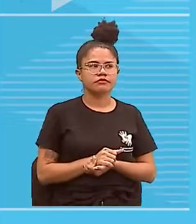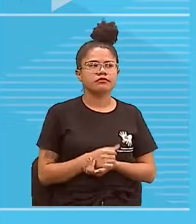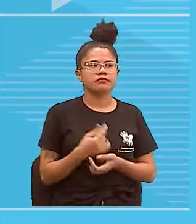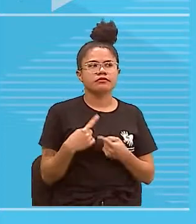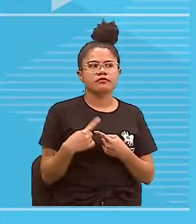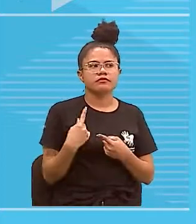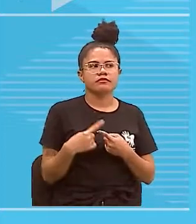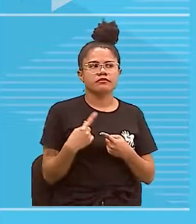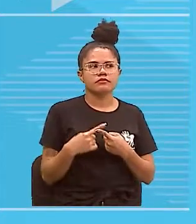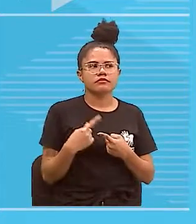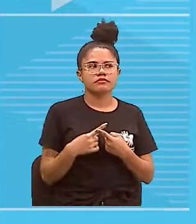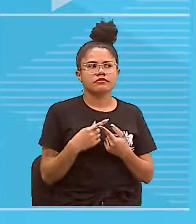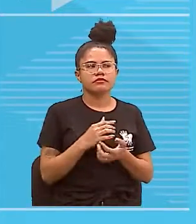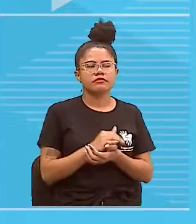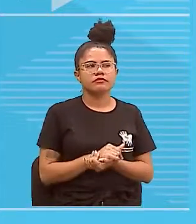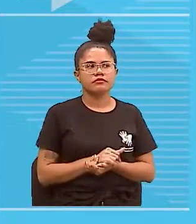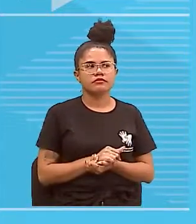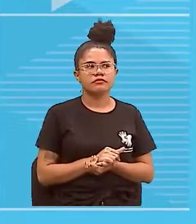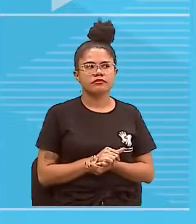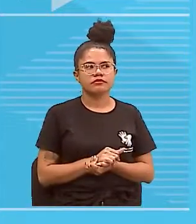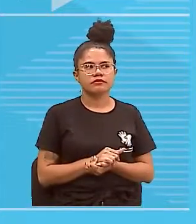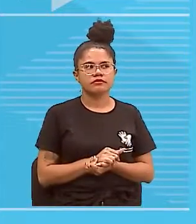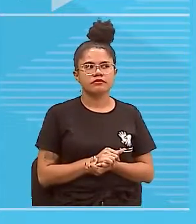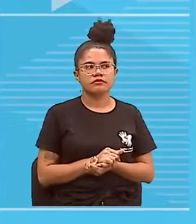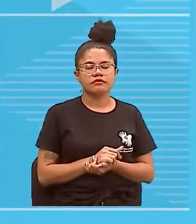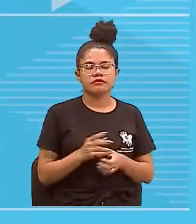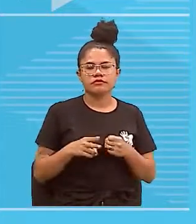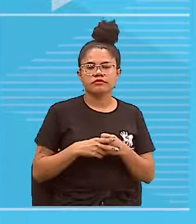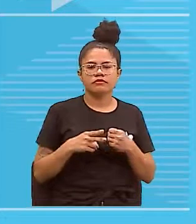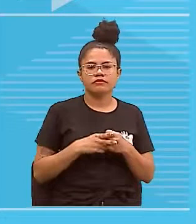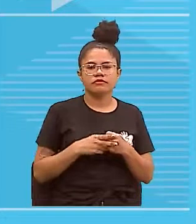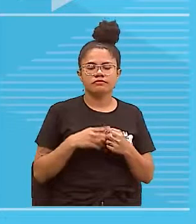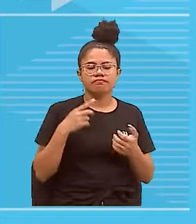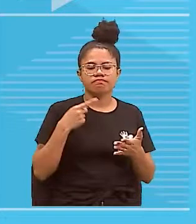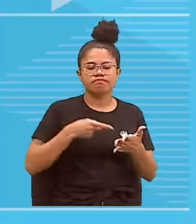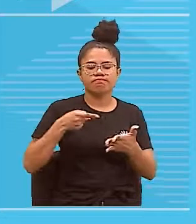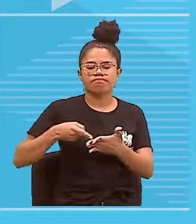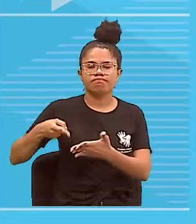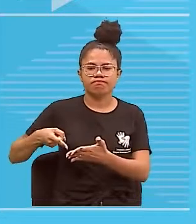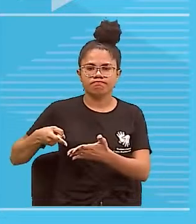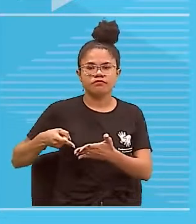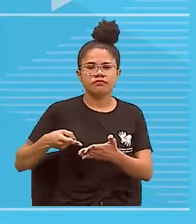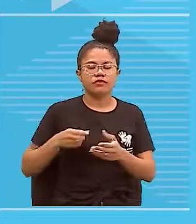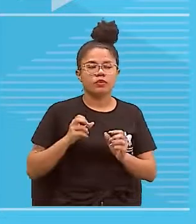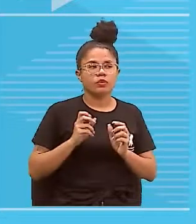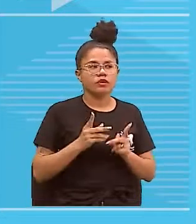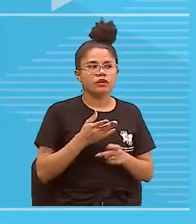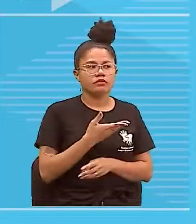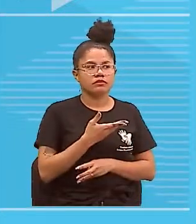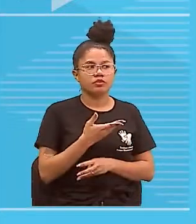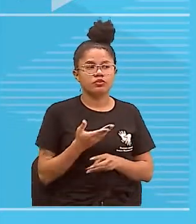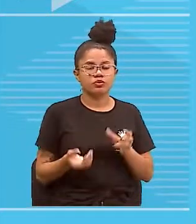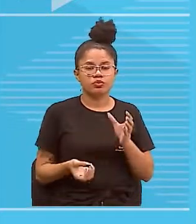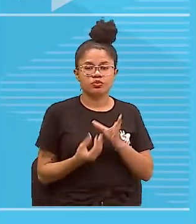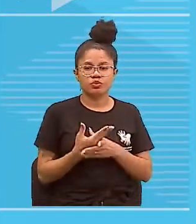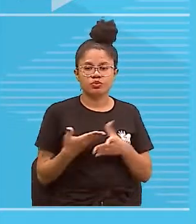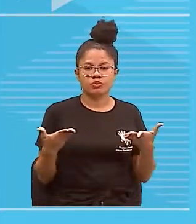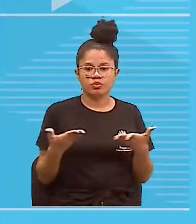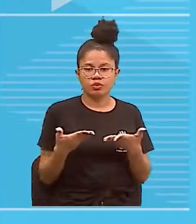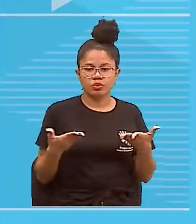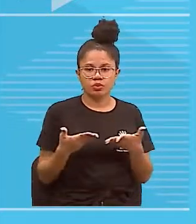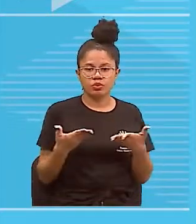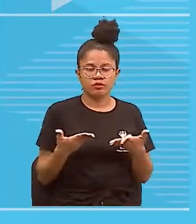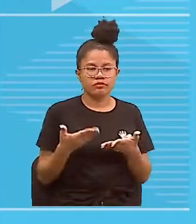boa parte do imperativo da forma do imperativo é daqui do do presente do